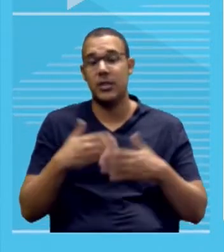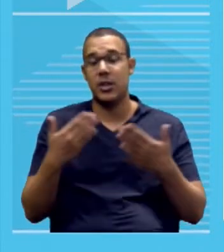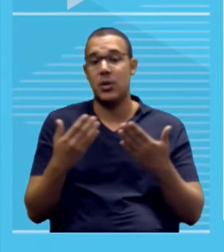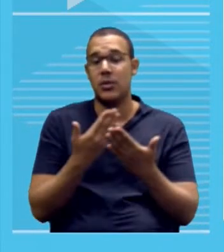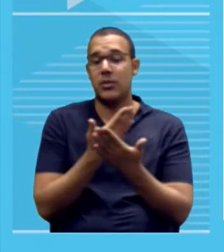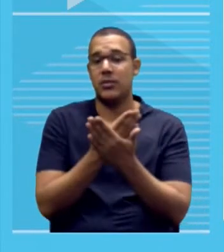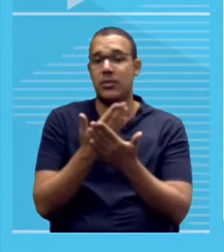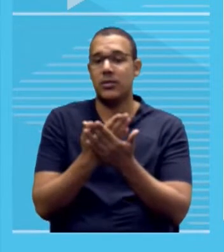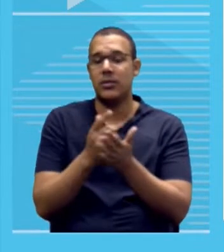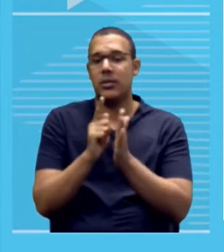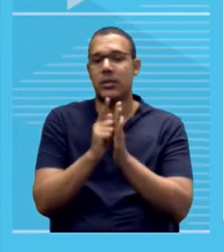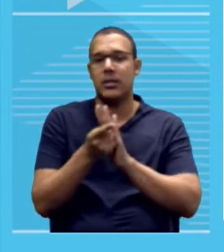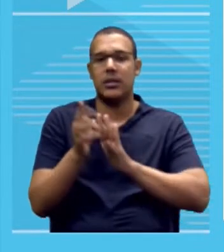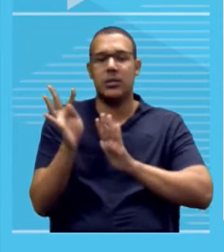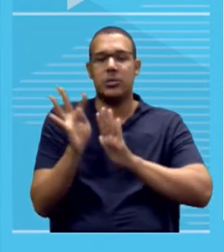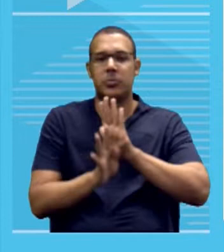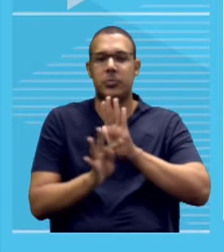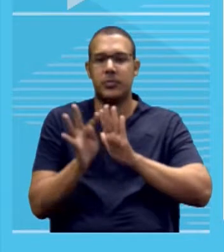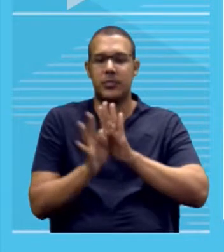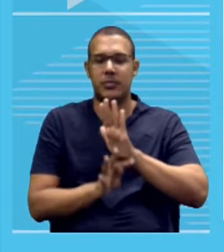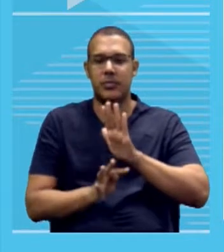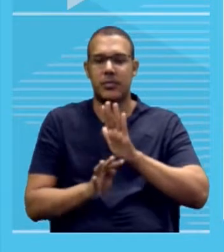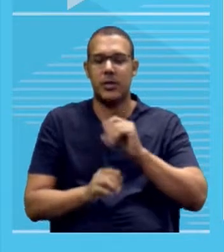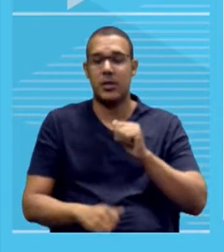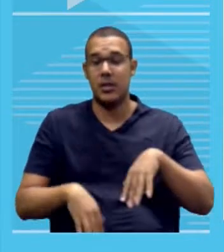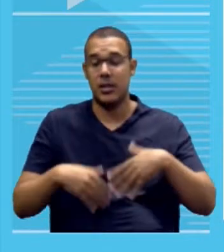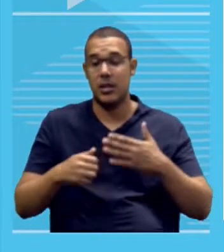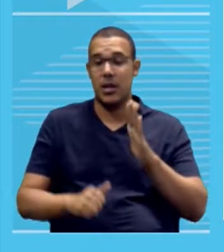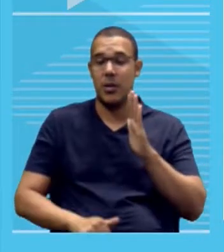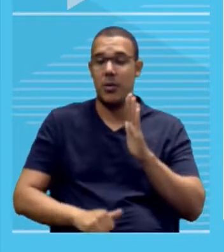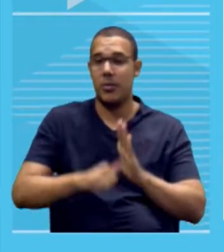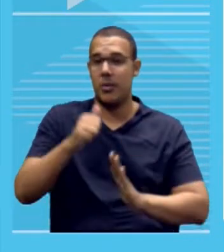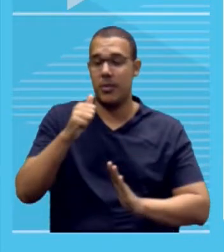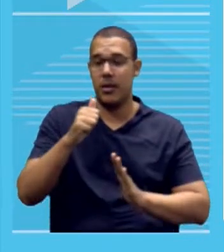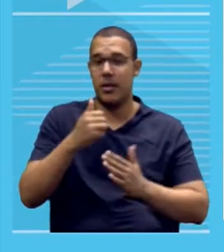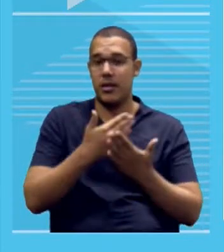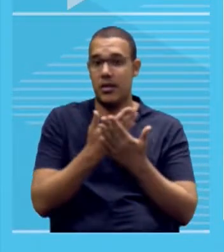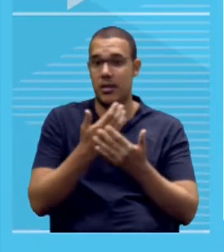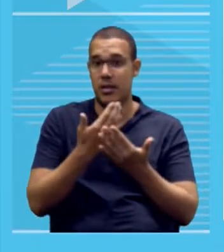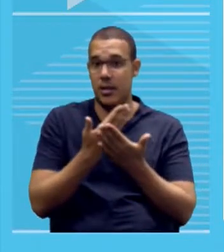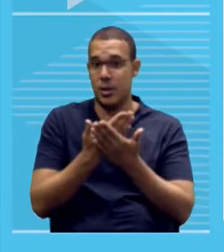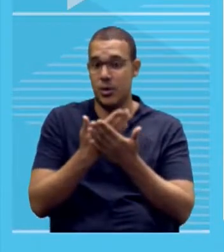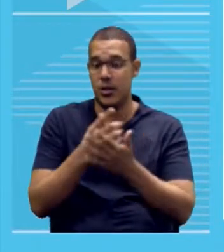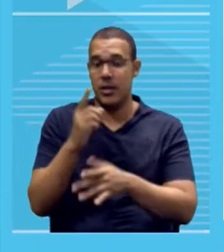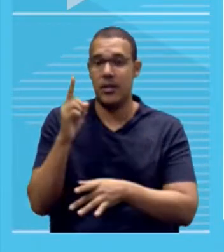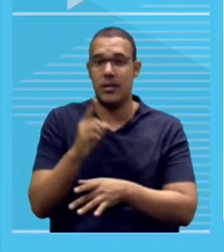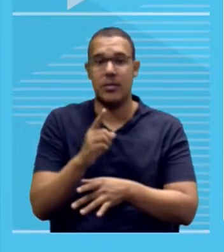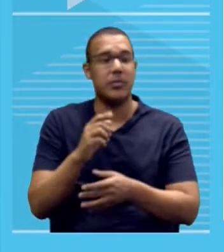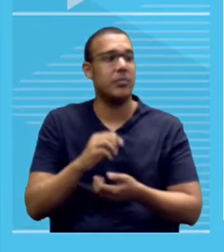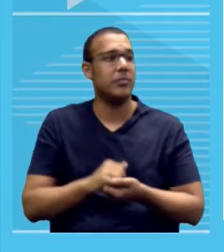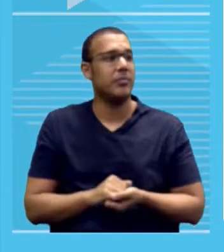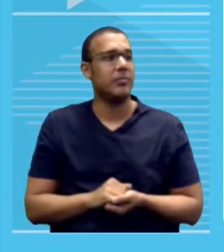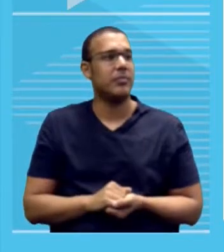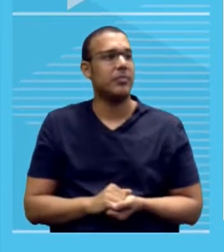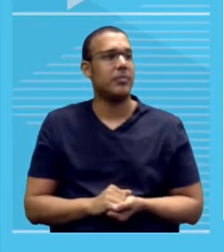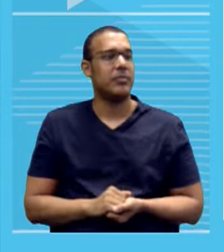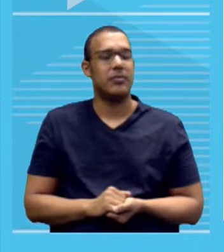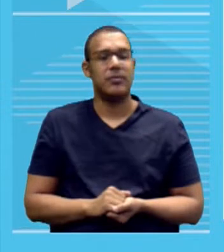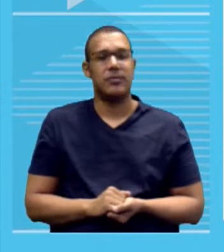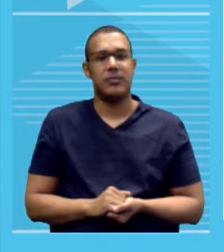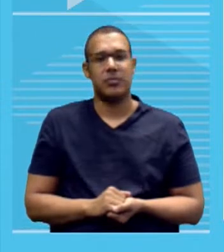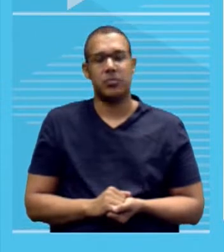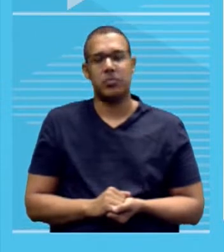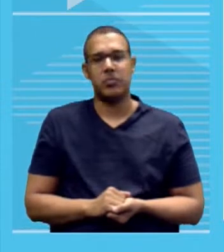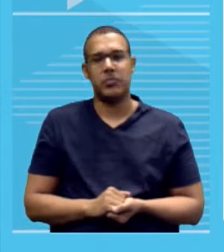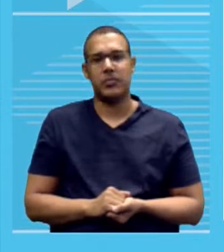estudo de gêneros textuais o gênero primeiro que eu gostaria de falar com vocês vamos fazer introdução primeiro né a